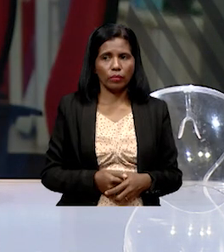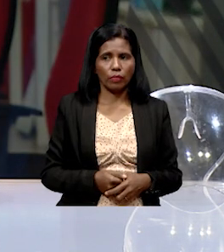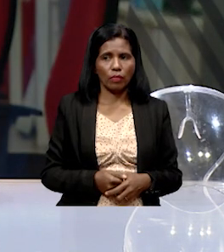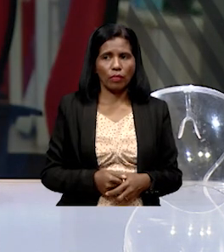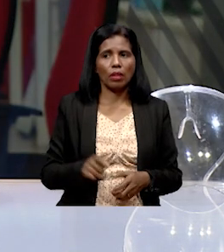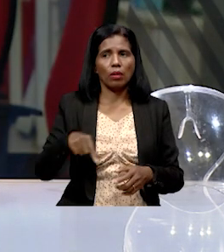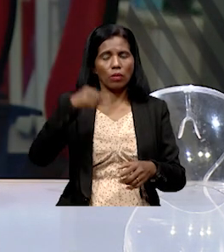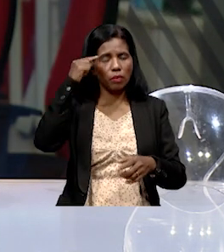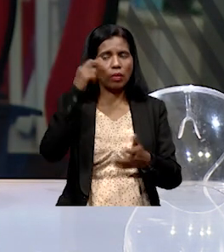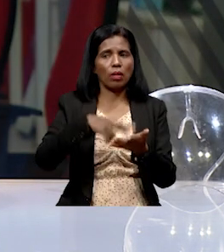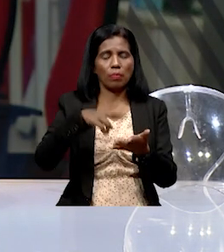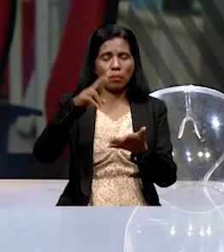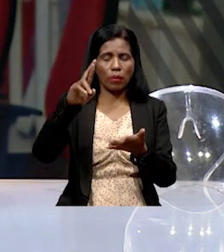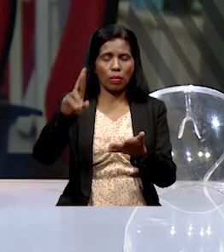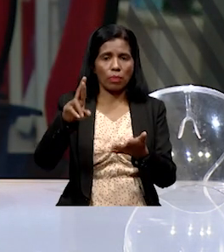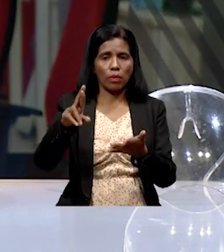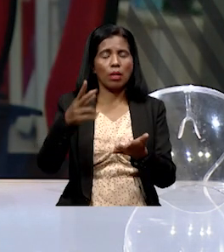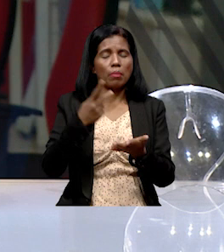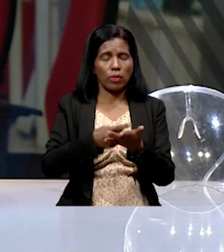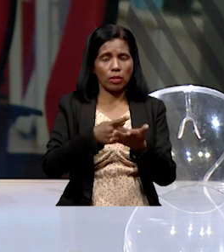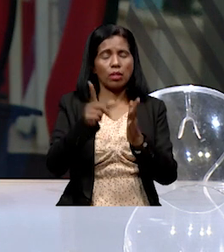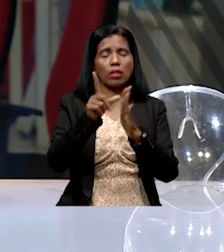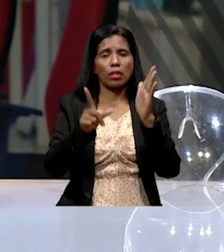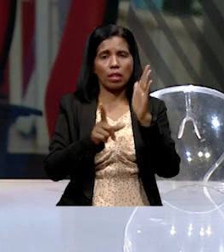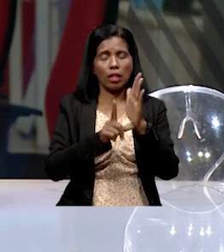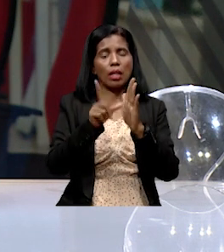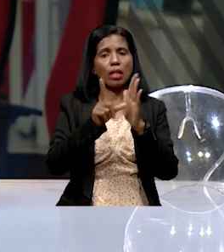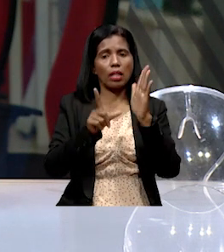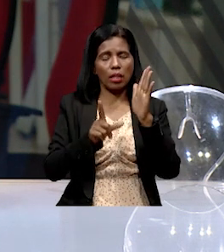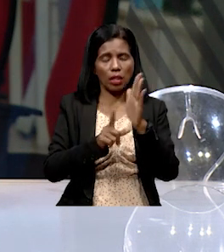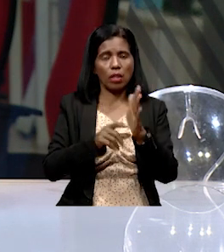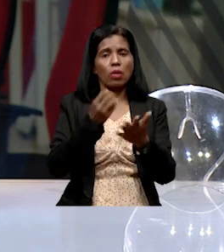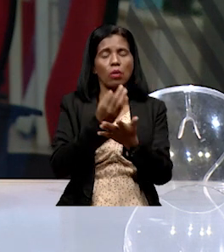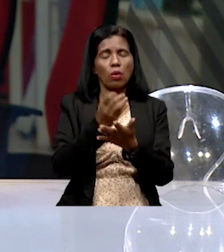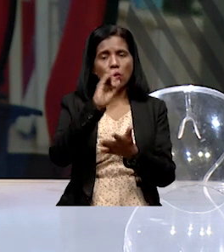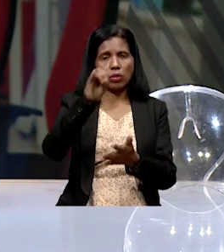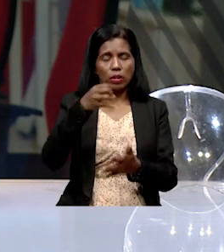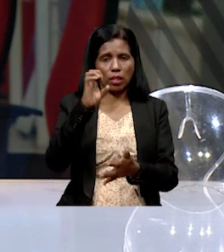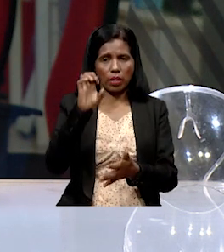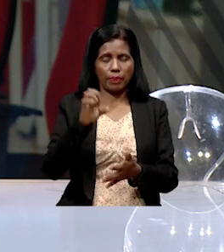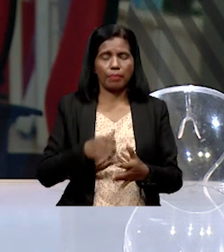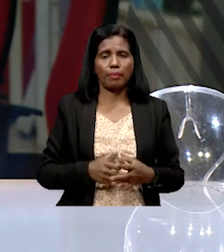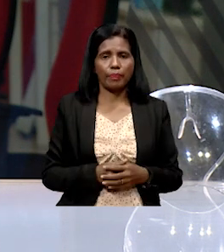Governo aprova projeto de decreto-lei com a lei enquadramento ao Orçamento Geral do Estado da União.